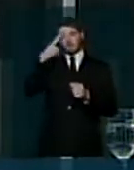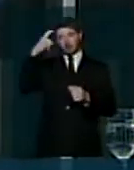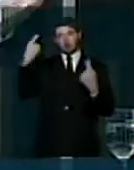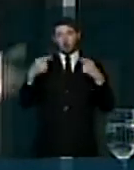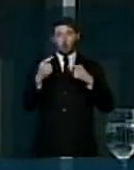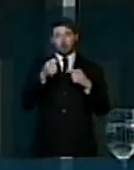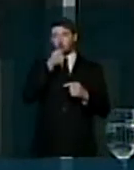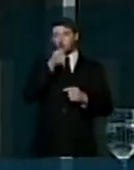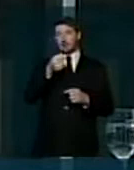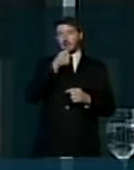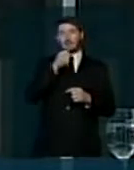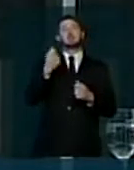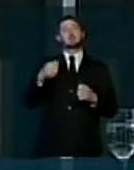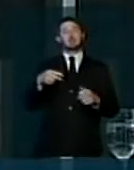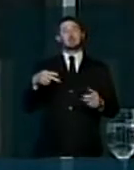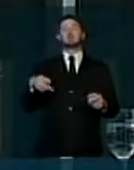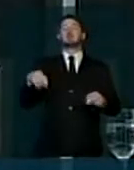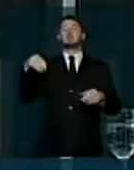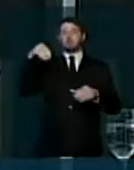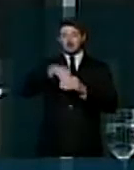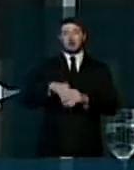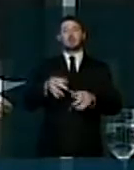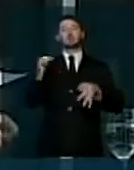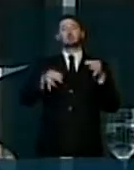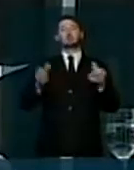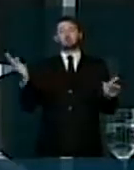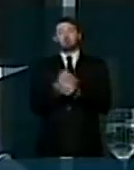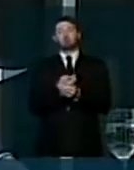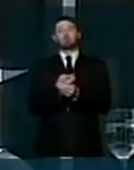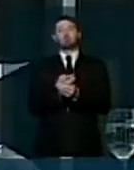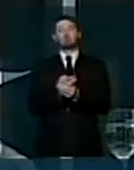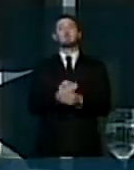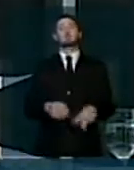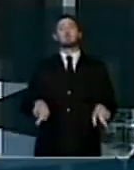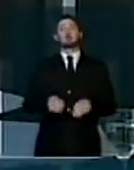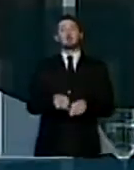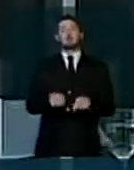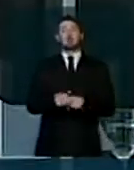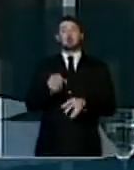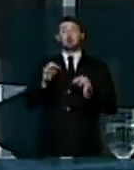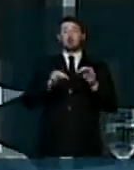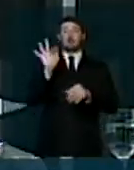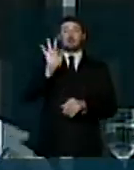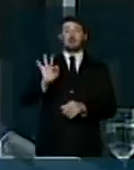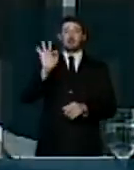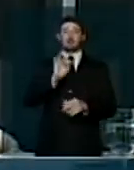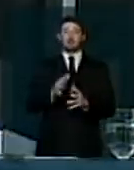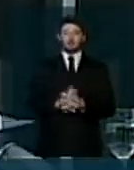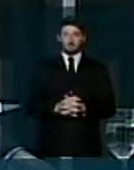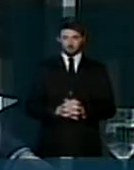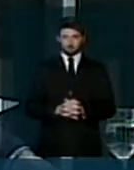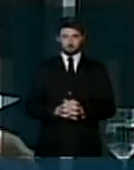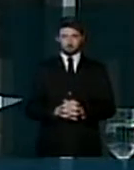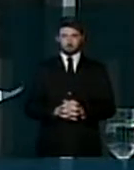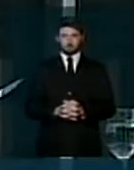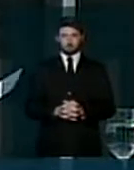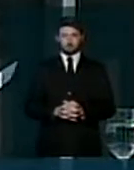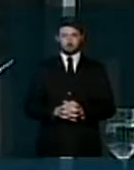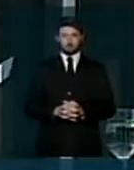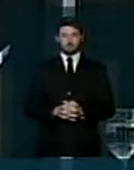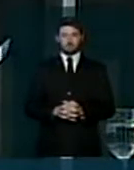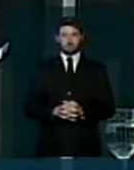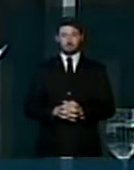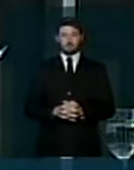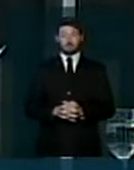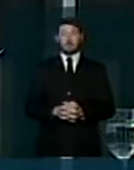ser levados às barras do tribunal e, em especial, da Justiça Federal. E para